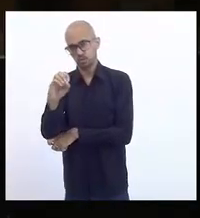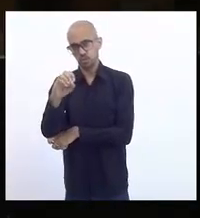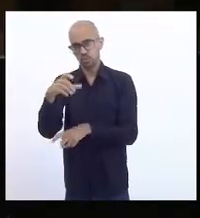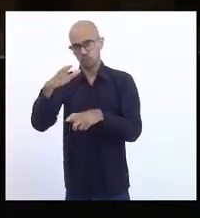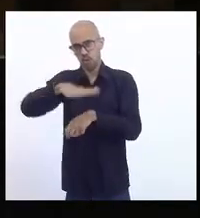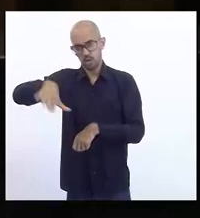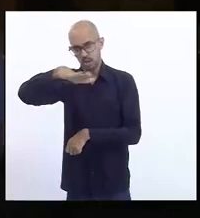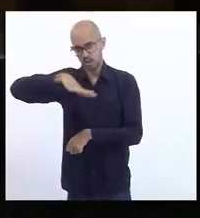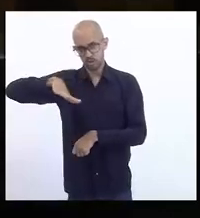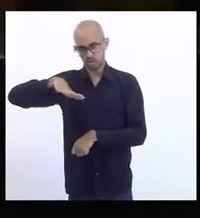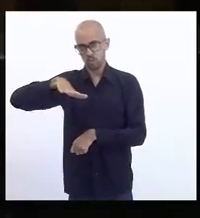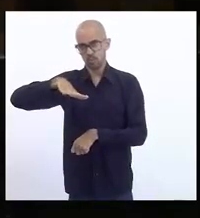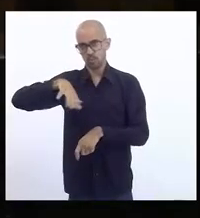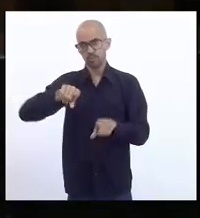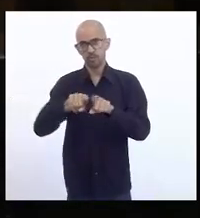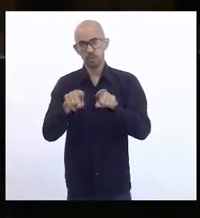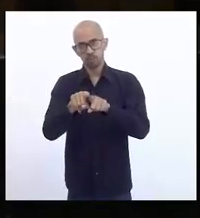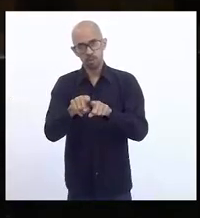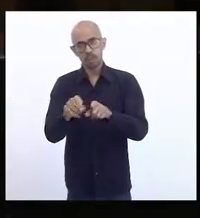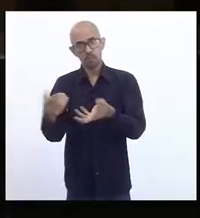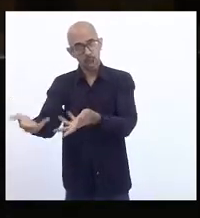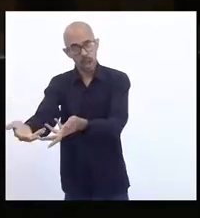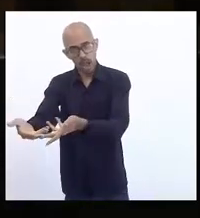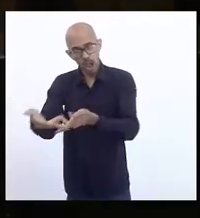inclusive para acolher